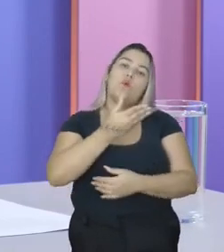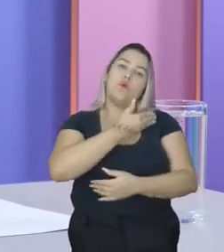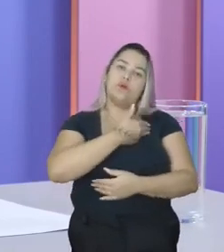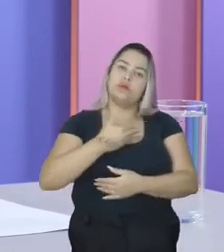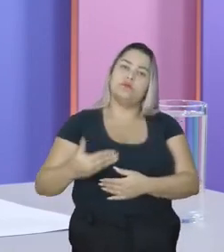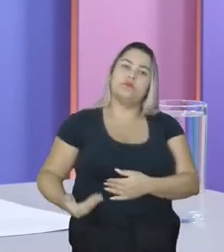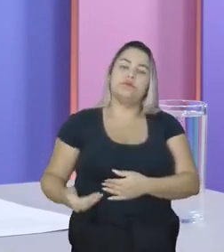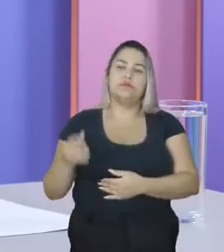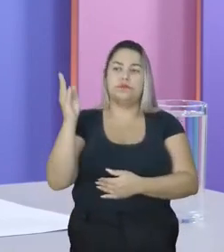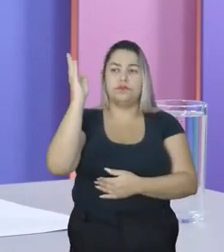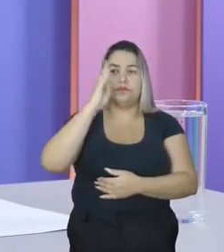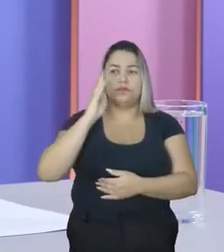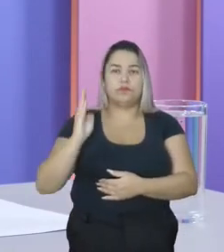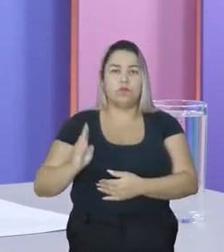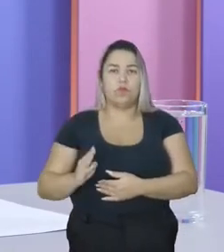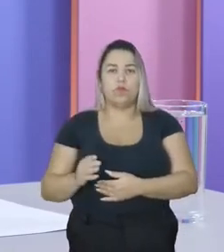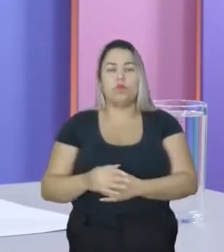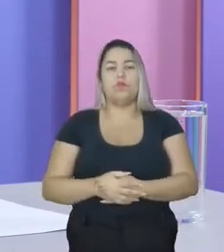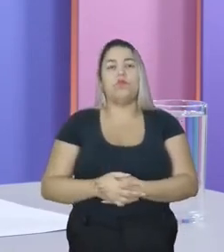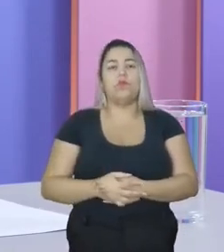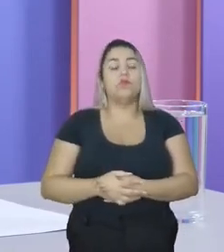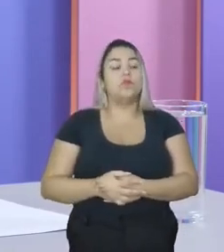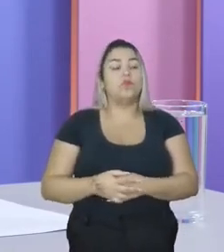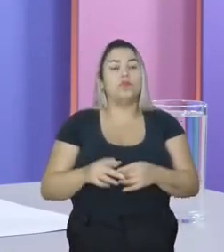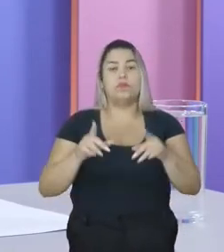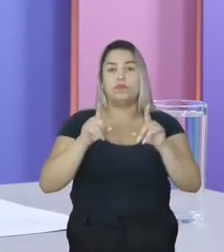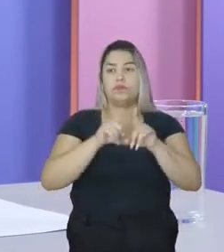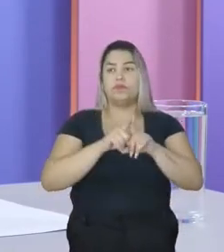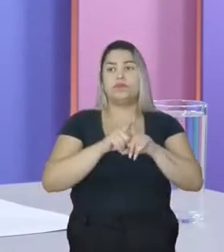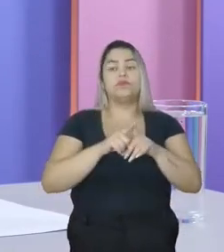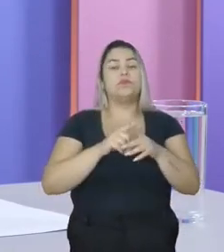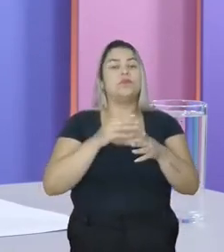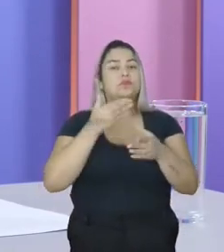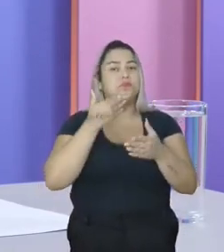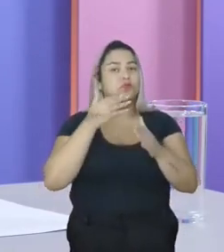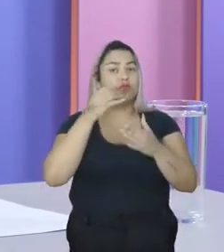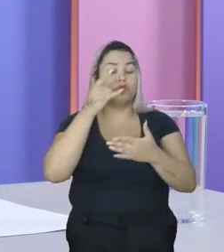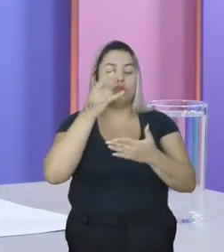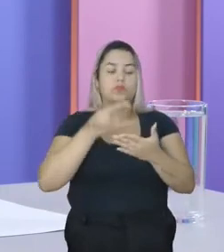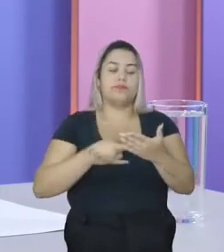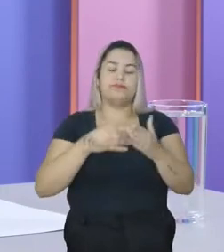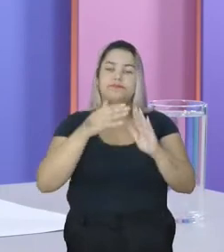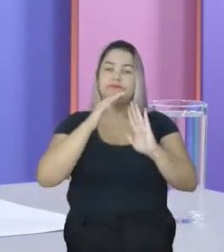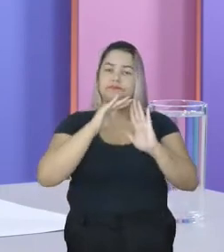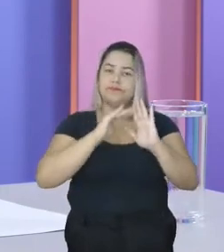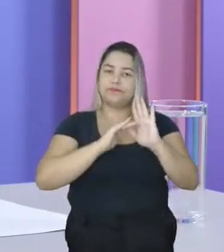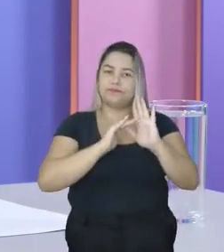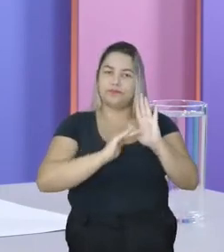brasileiro um conjunto de reivindicações